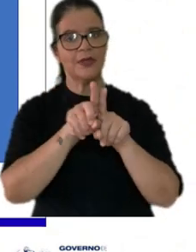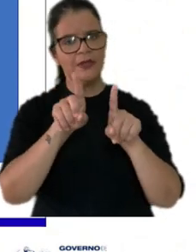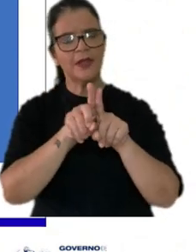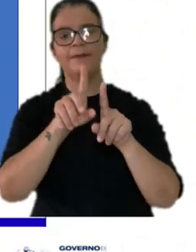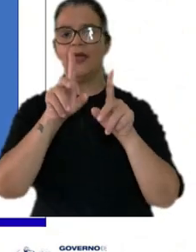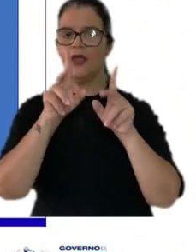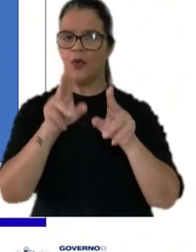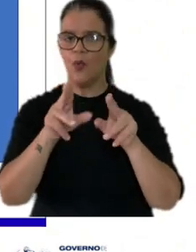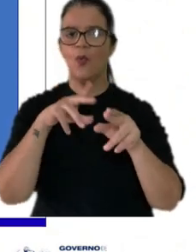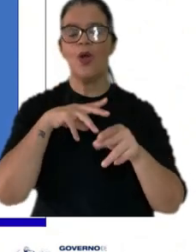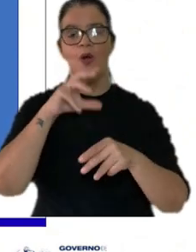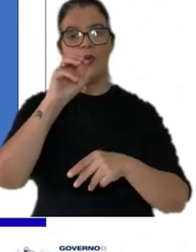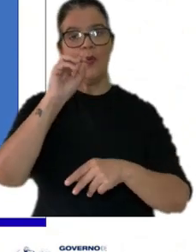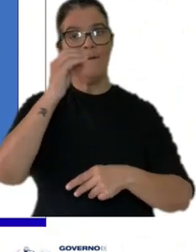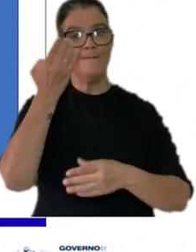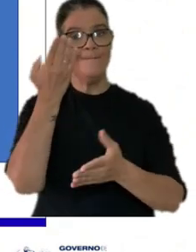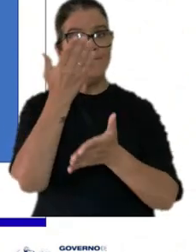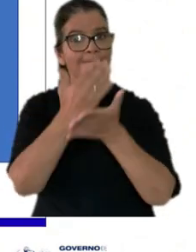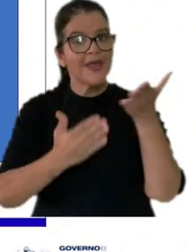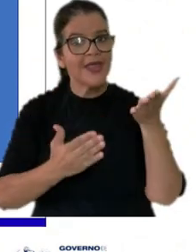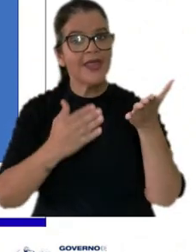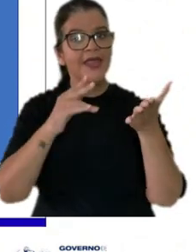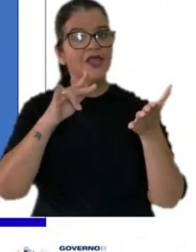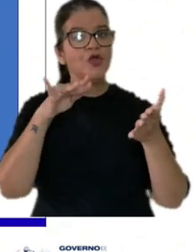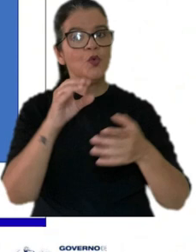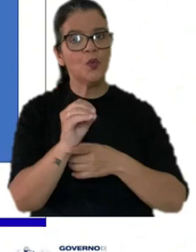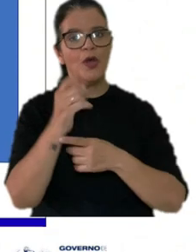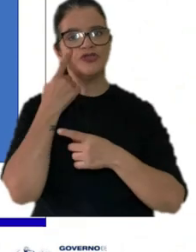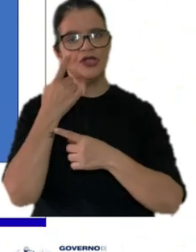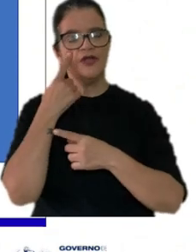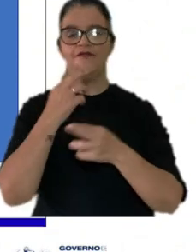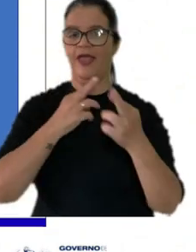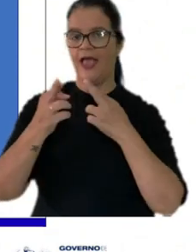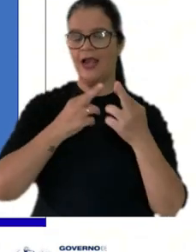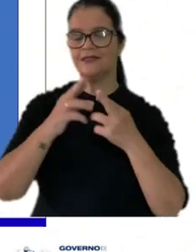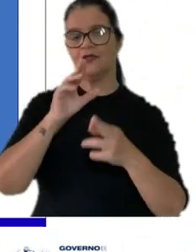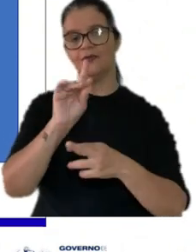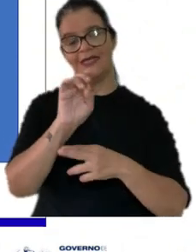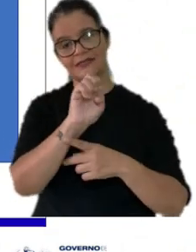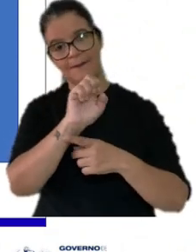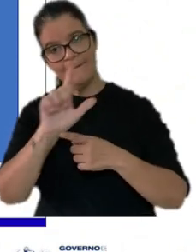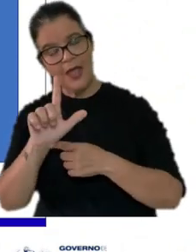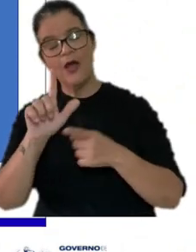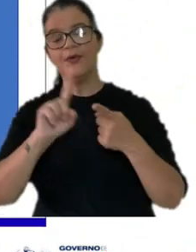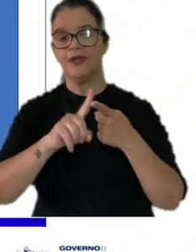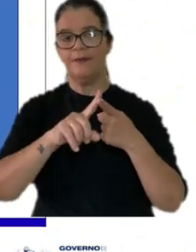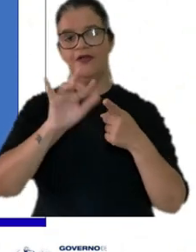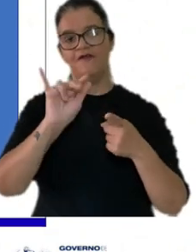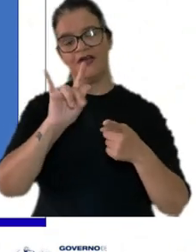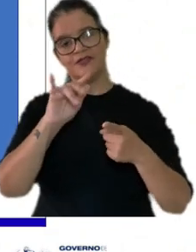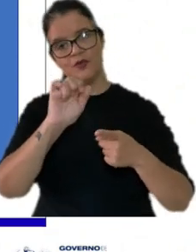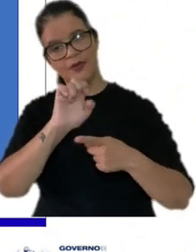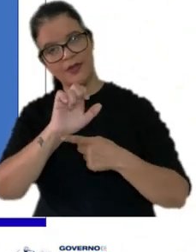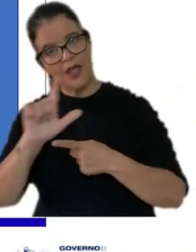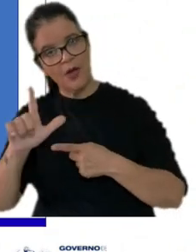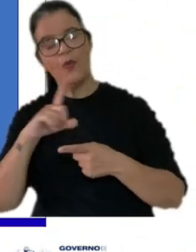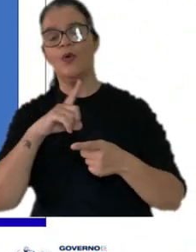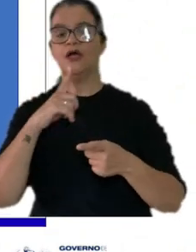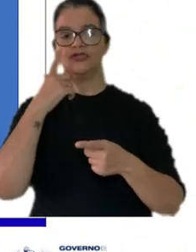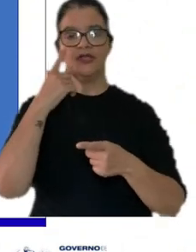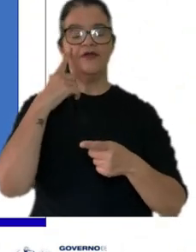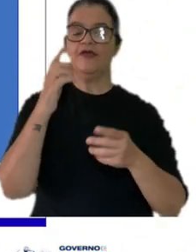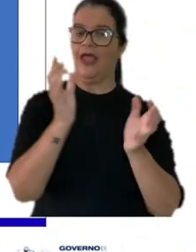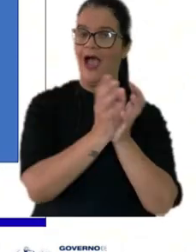meio e aí a gente vê relação de decimal e fracionário no time A tem 50